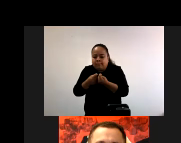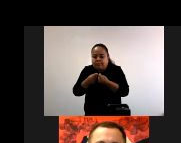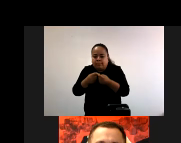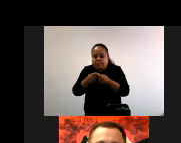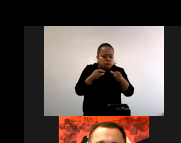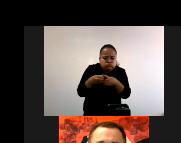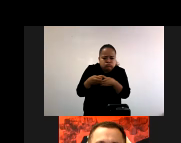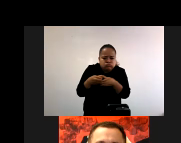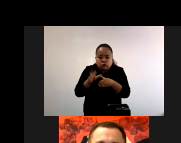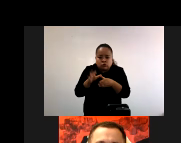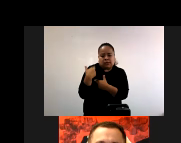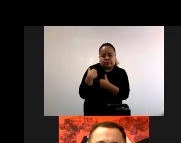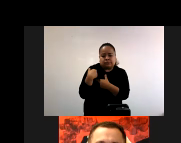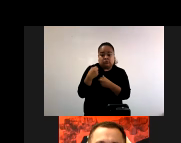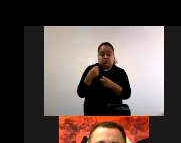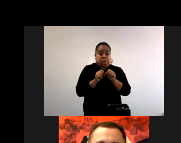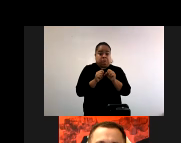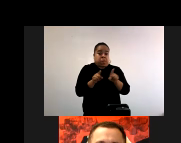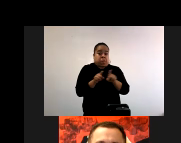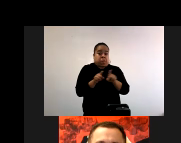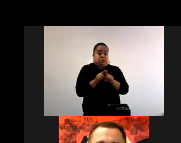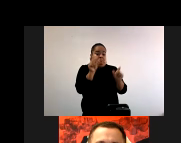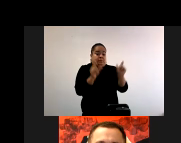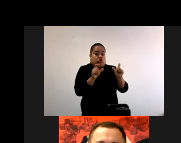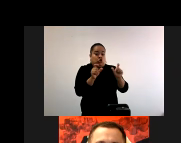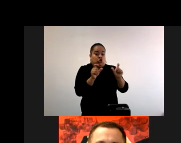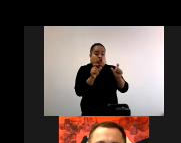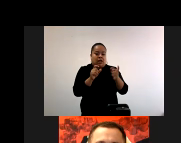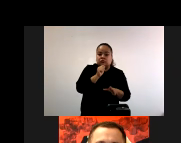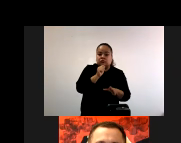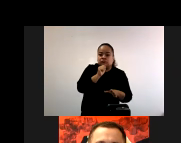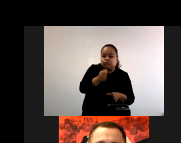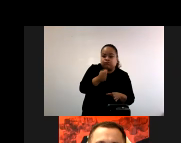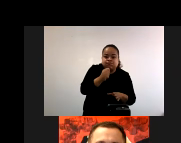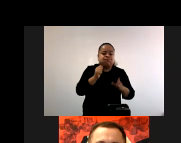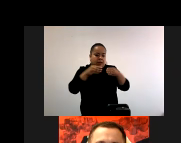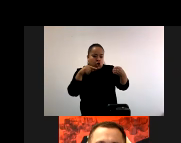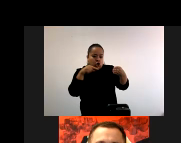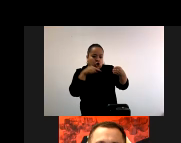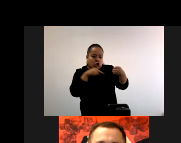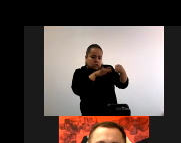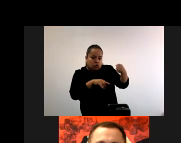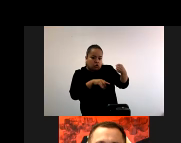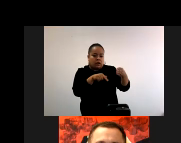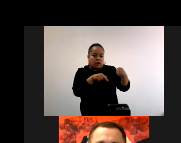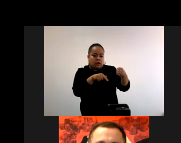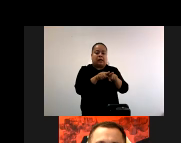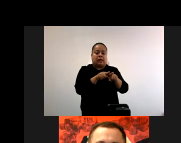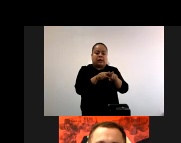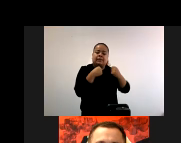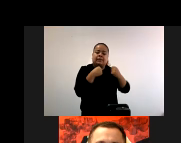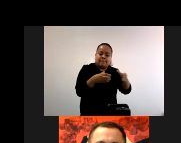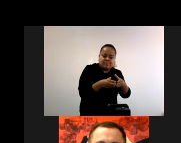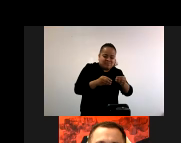de jornalistas que trabalha com a comunidade e um outro com as organizações da base comunitária. Então, se trabalhou com eles